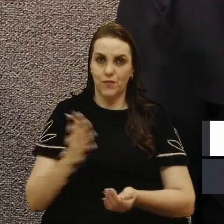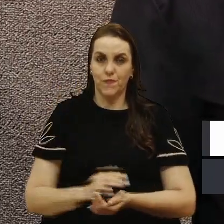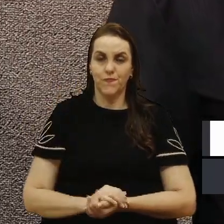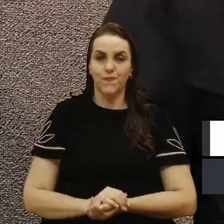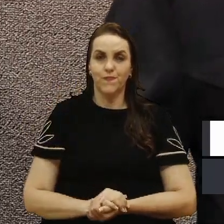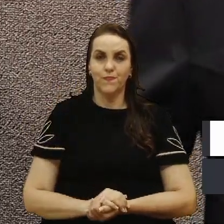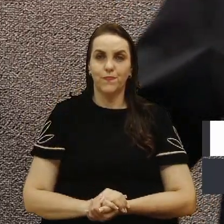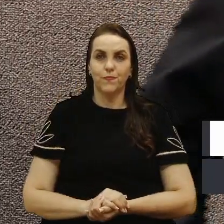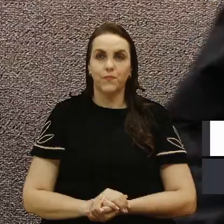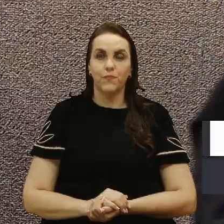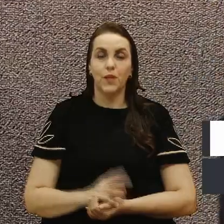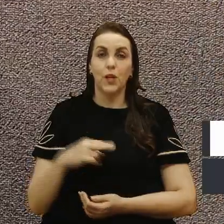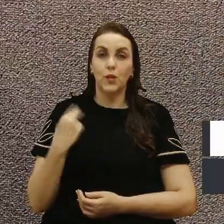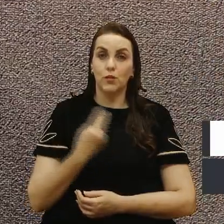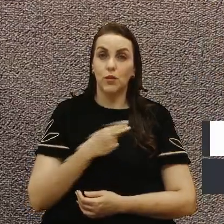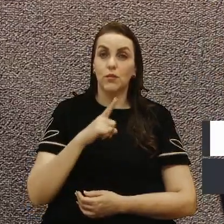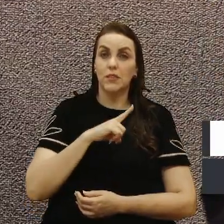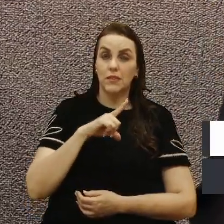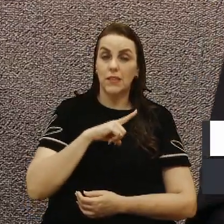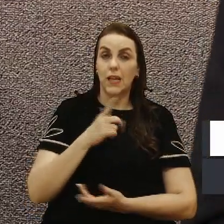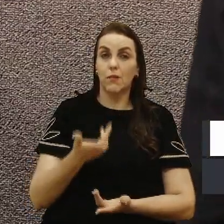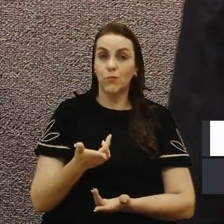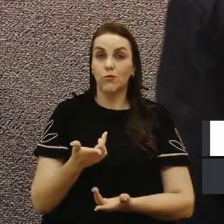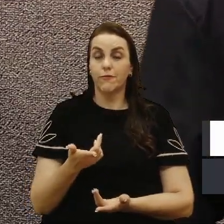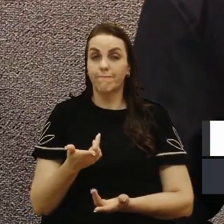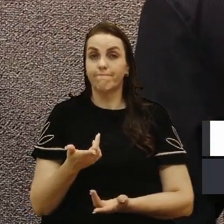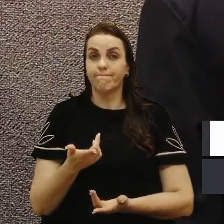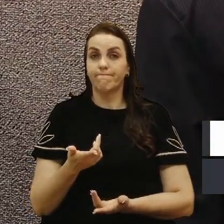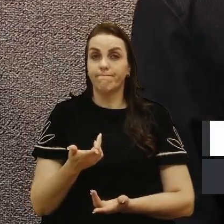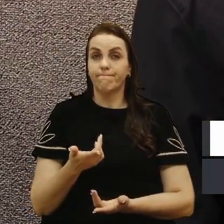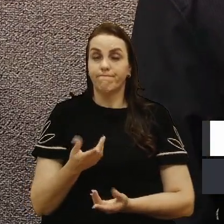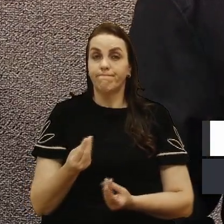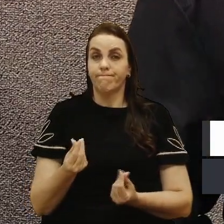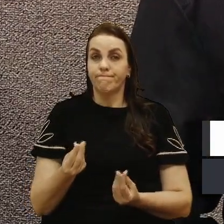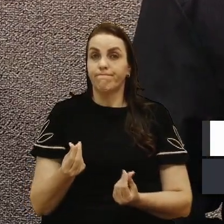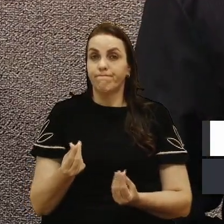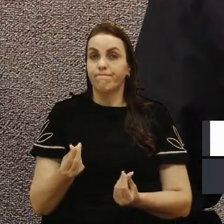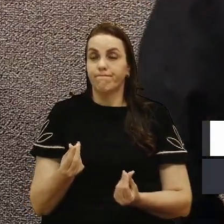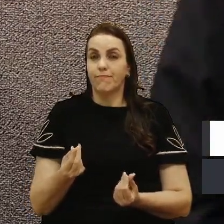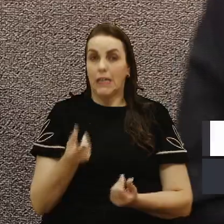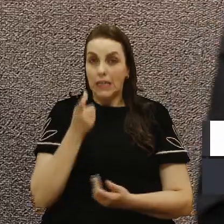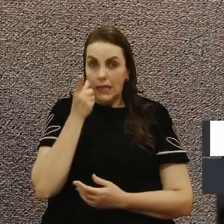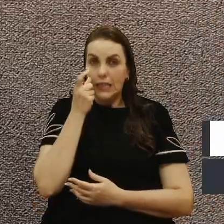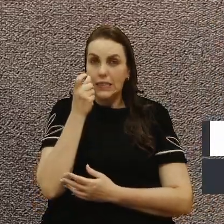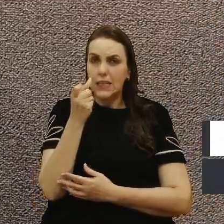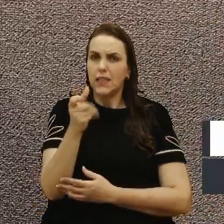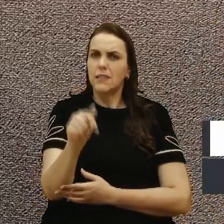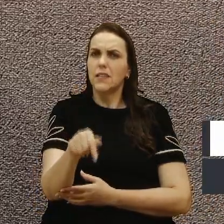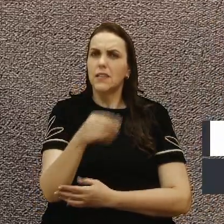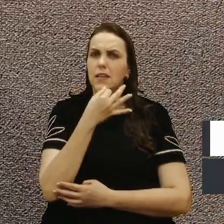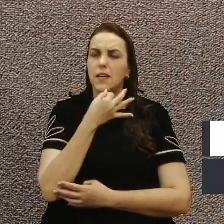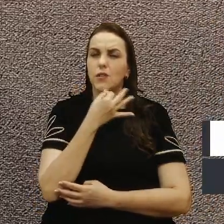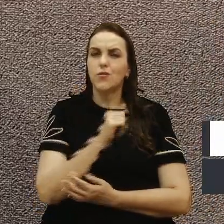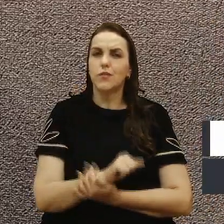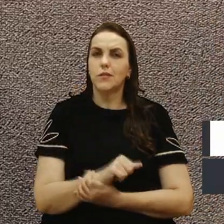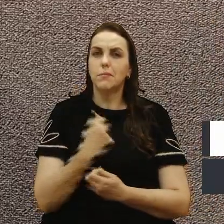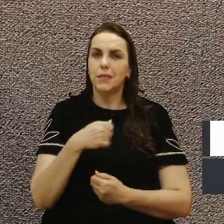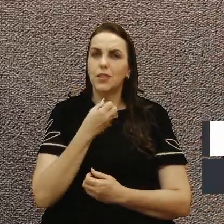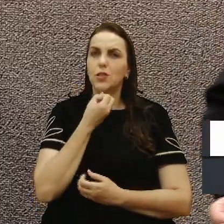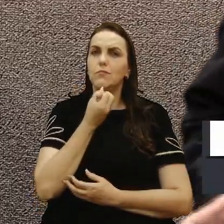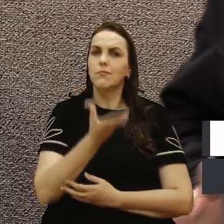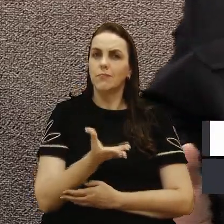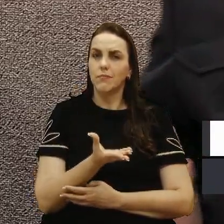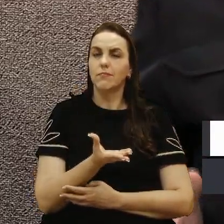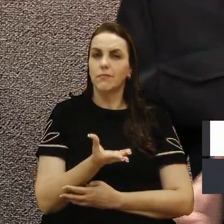E nós temos uma questão muito interessante em Caxias do Sul. Preciso relatar que a